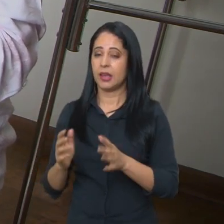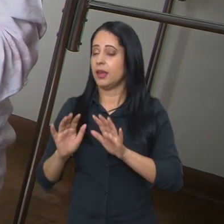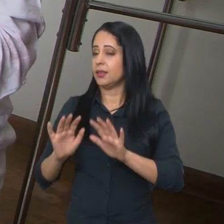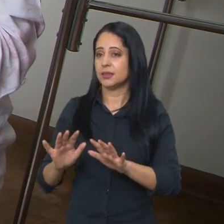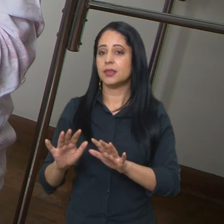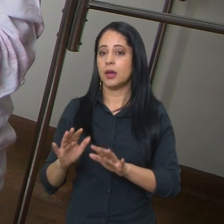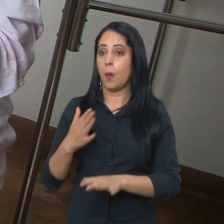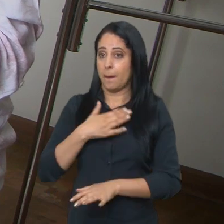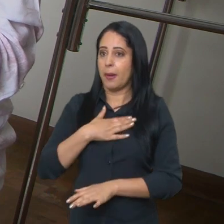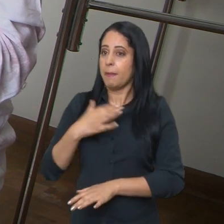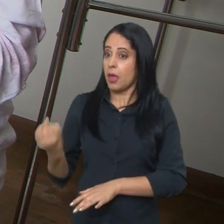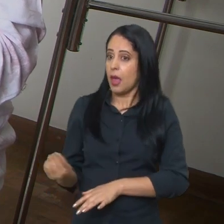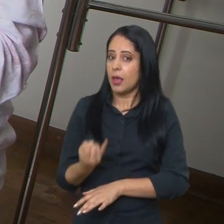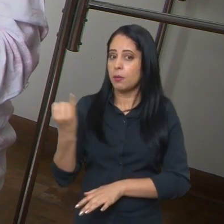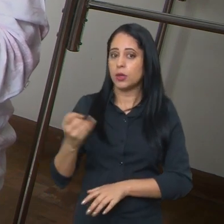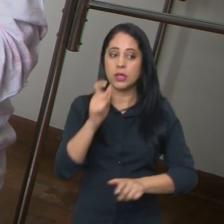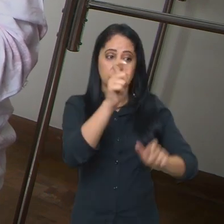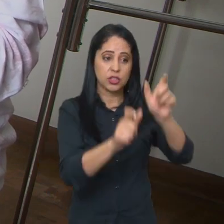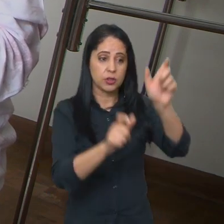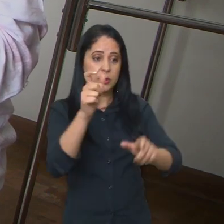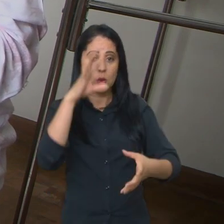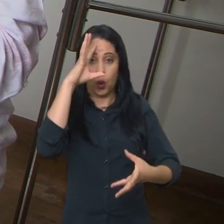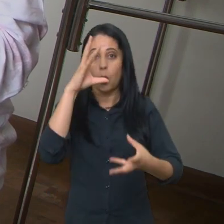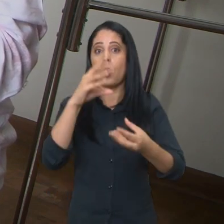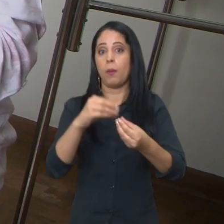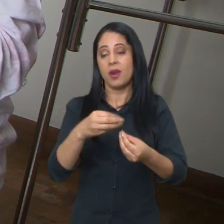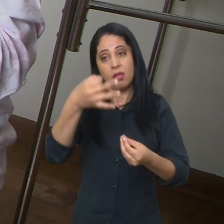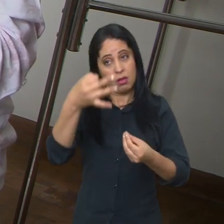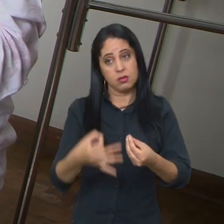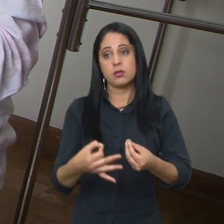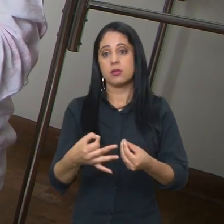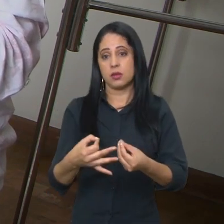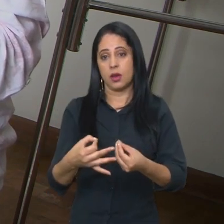sabe? Então, para mim, é muito importante que as pessoas entendam isso.